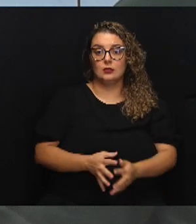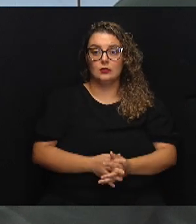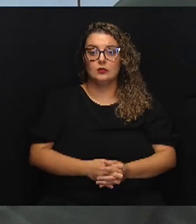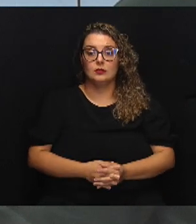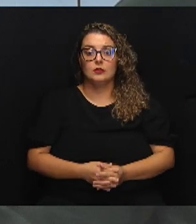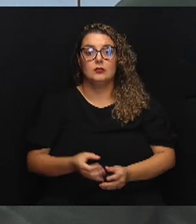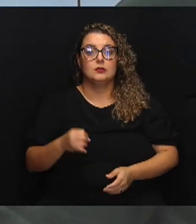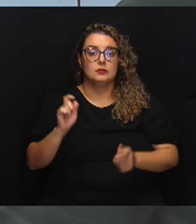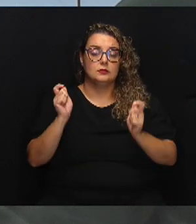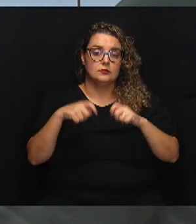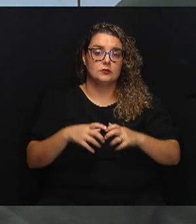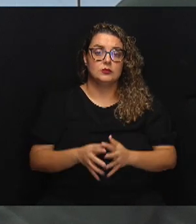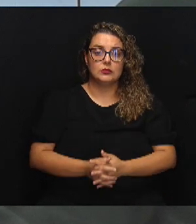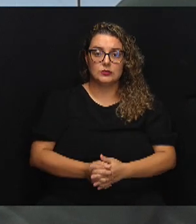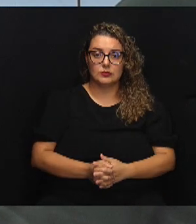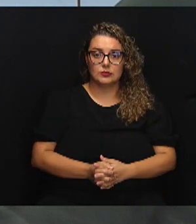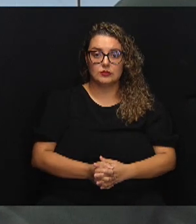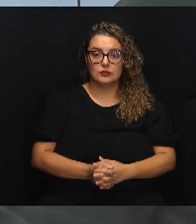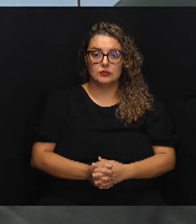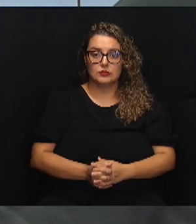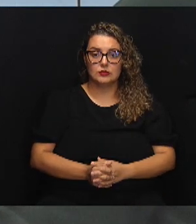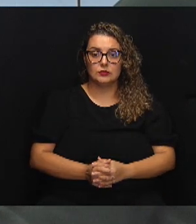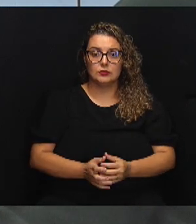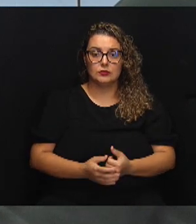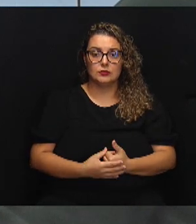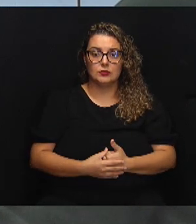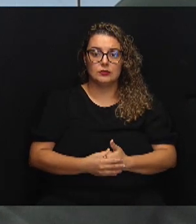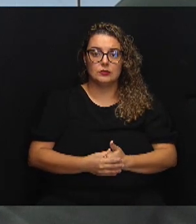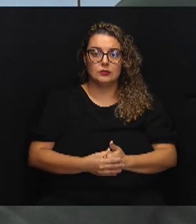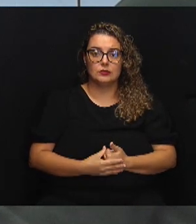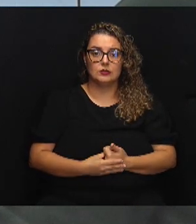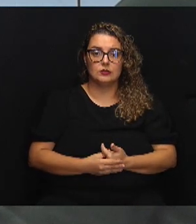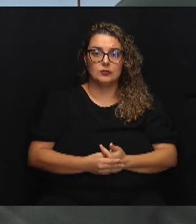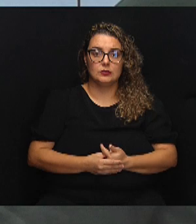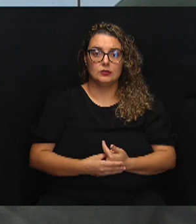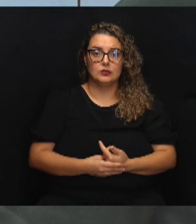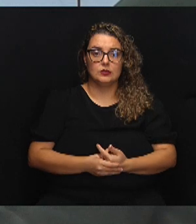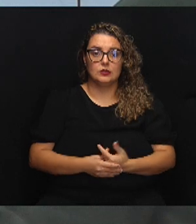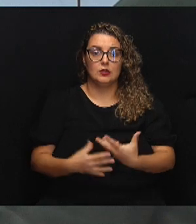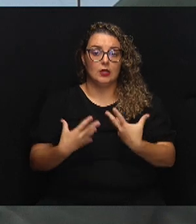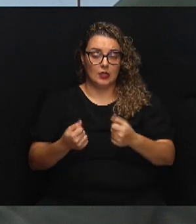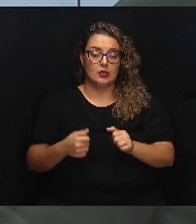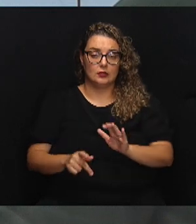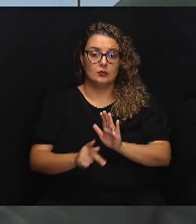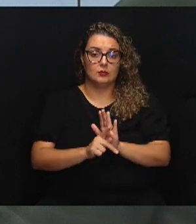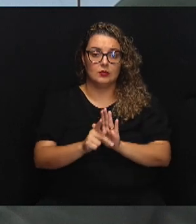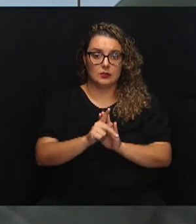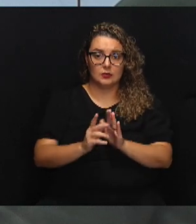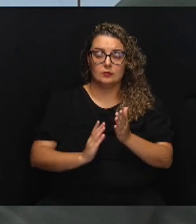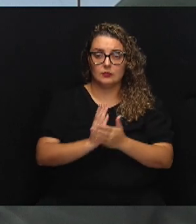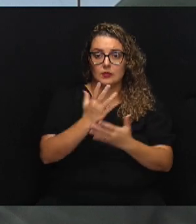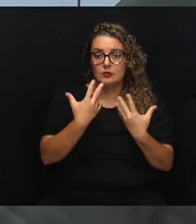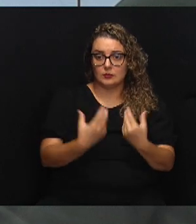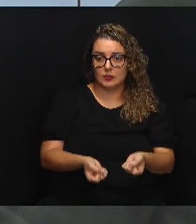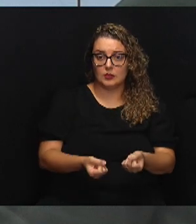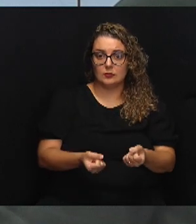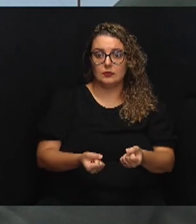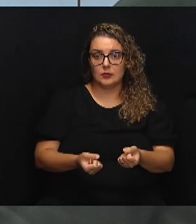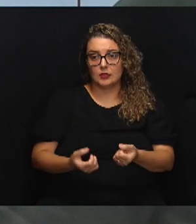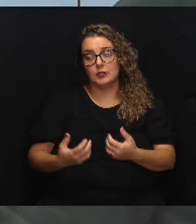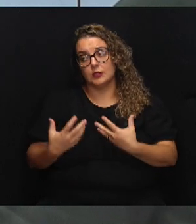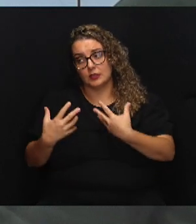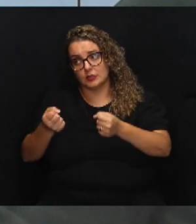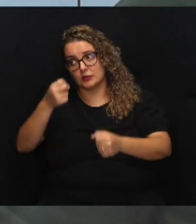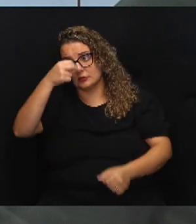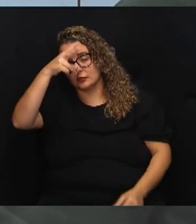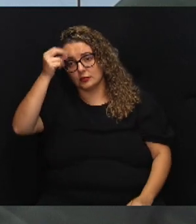possível, for acatado a aprovação desse projeto aqui na Câmara e sancionado pelo prefeito,